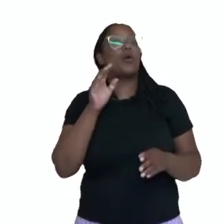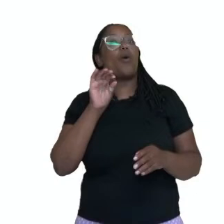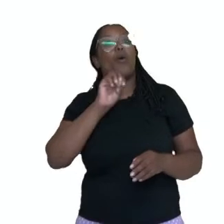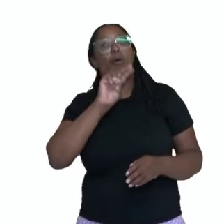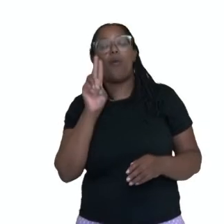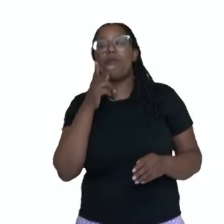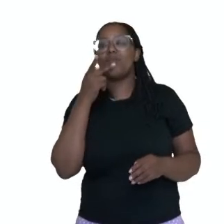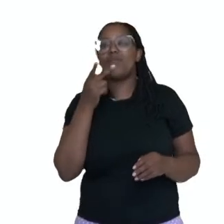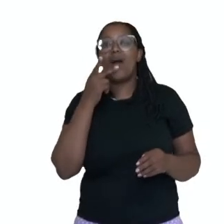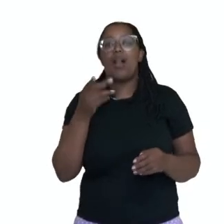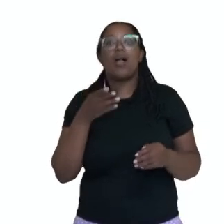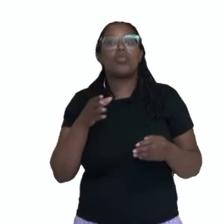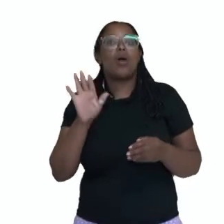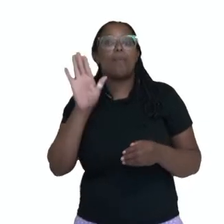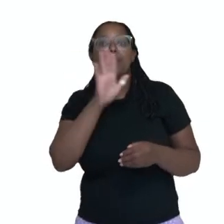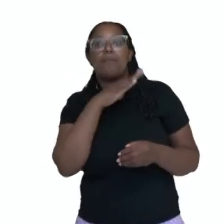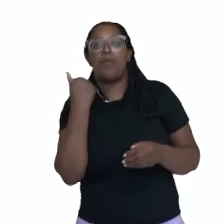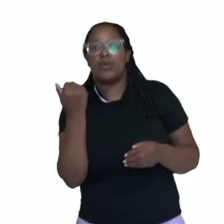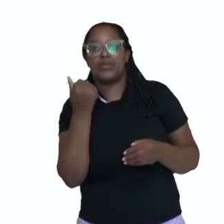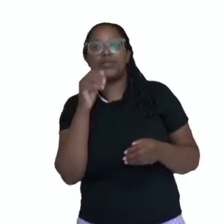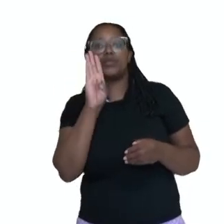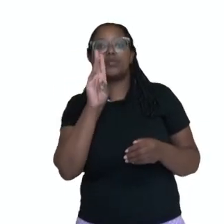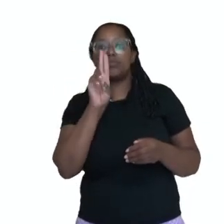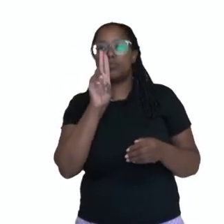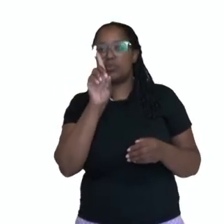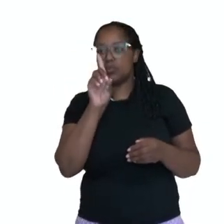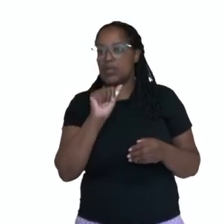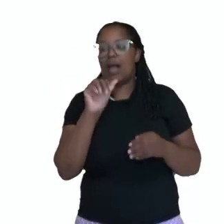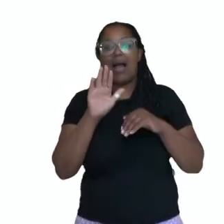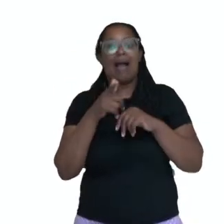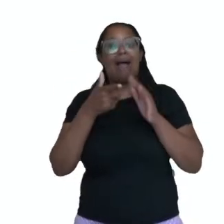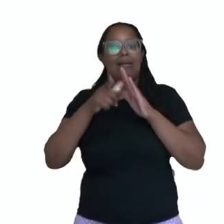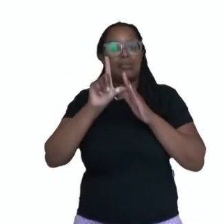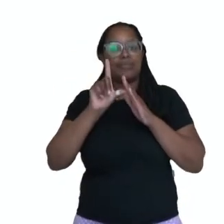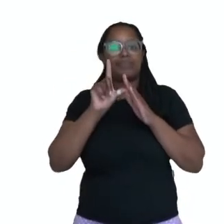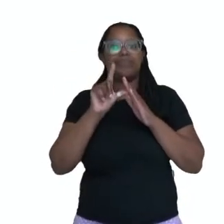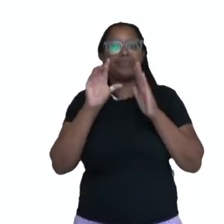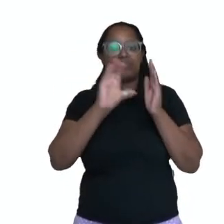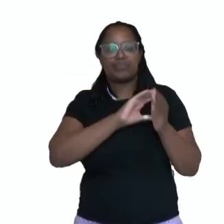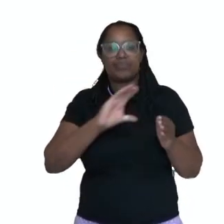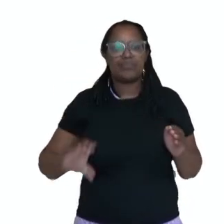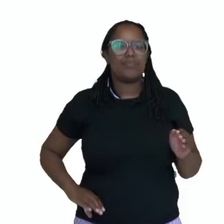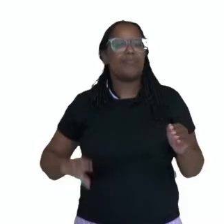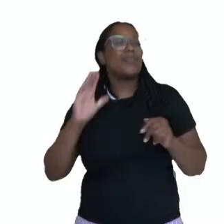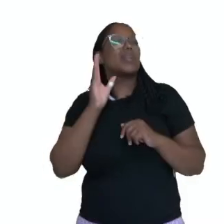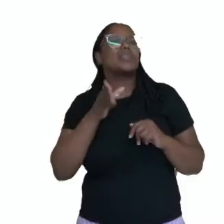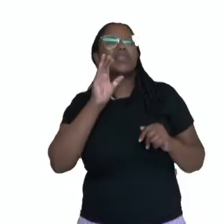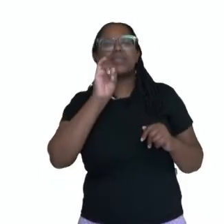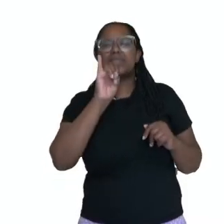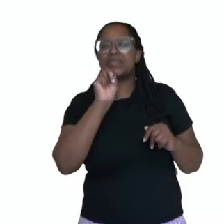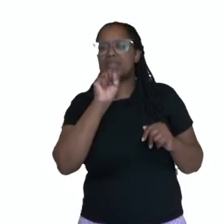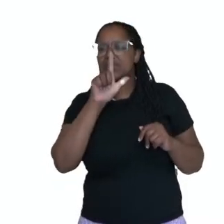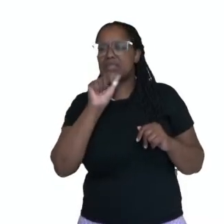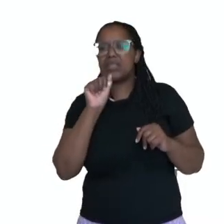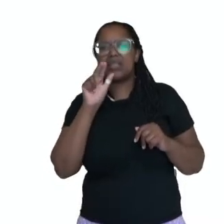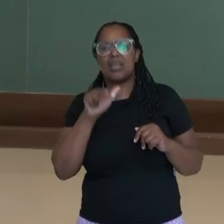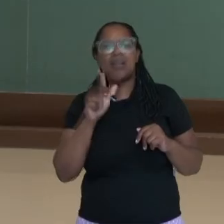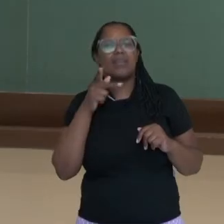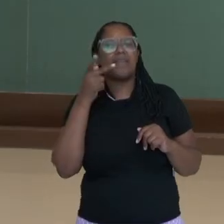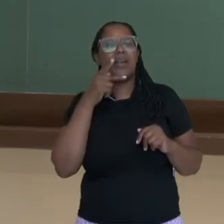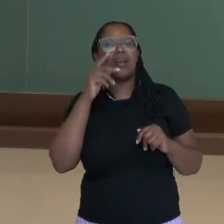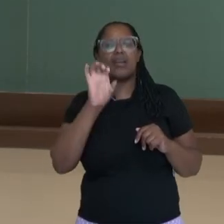né? De 480 a.C. O Islã fala da Hégira e a cronologia cristã,